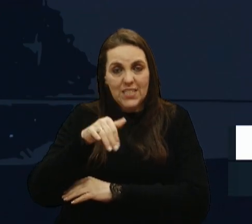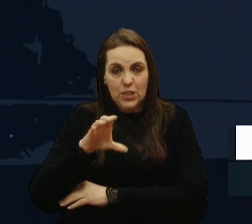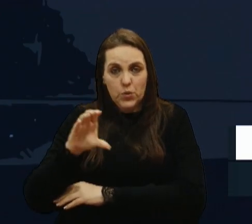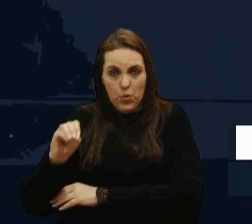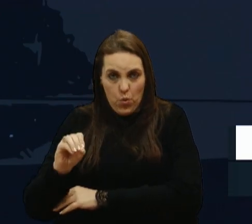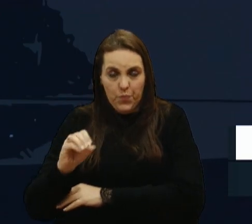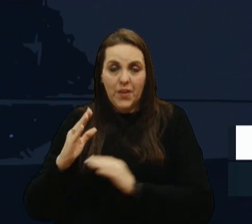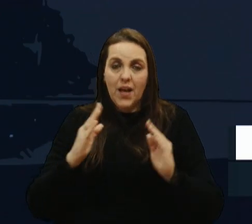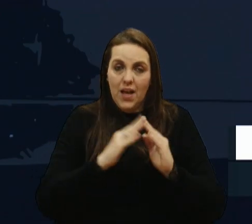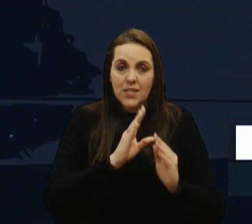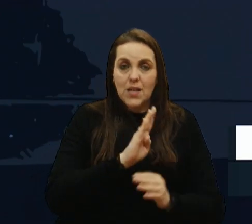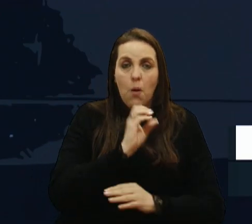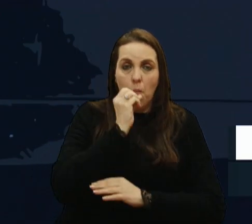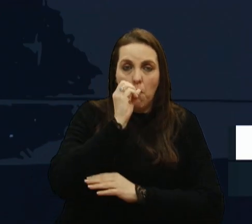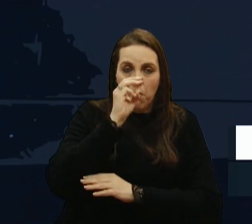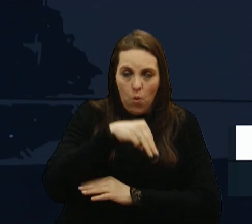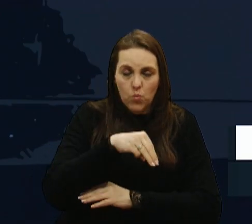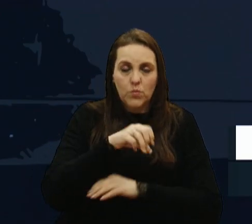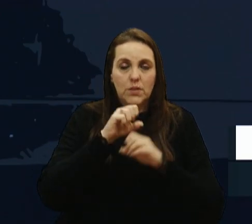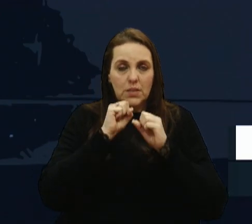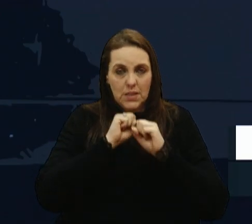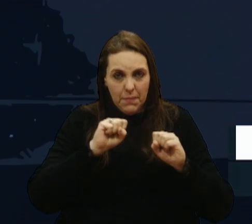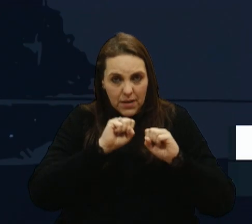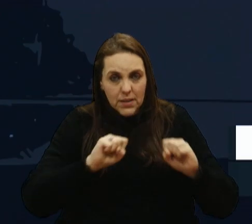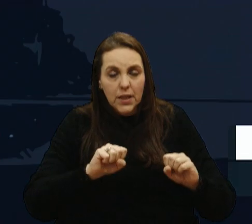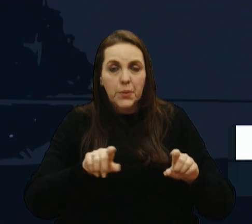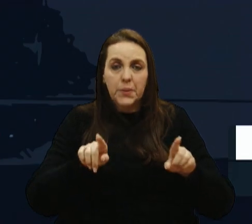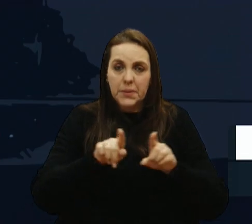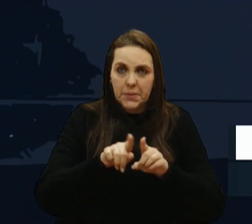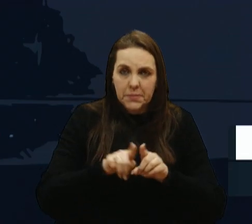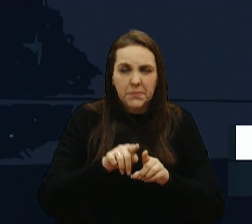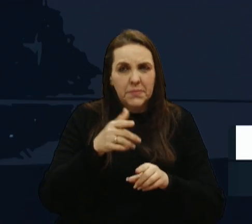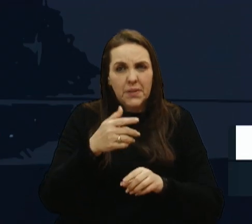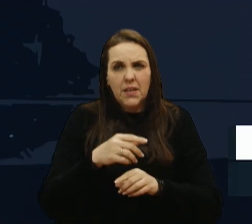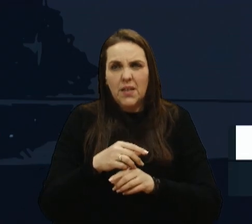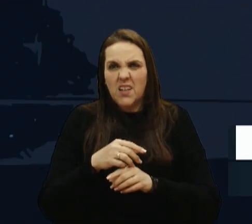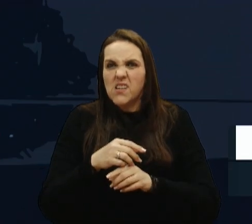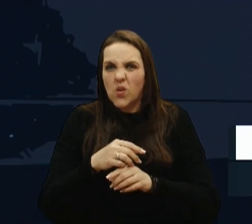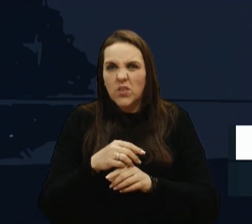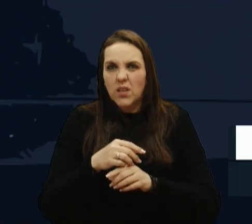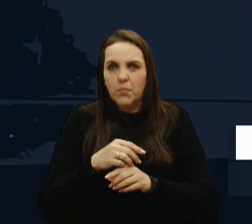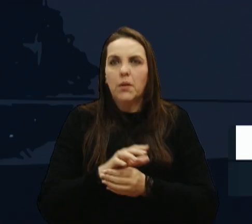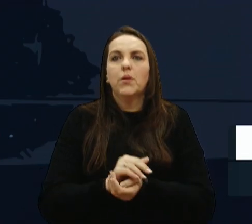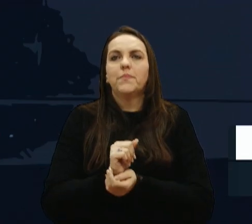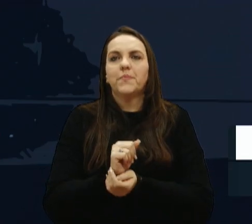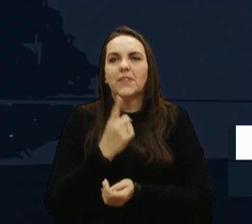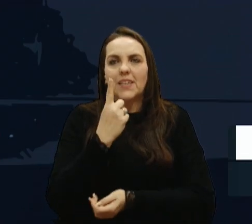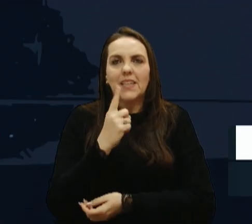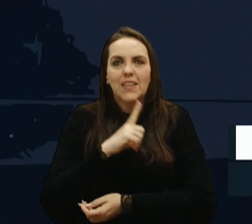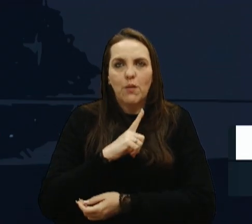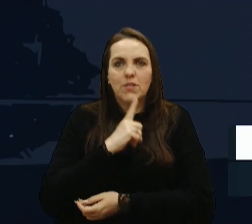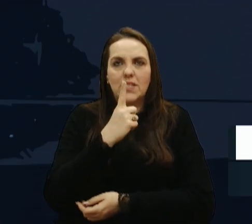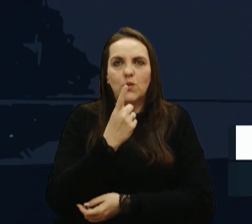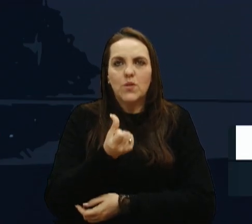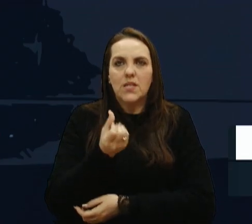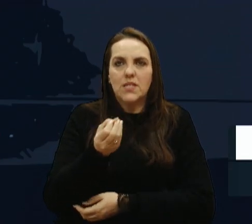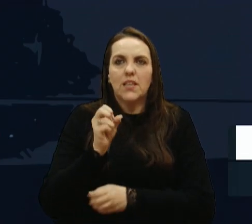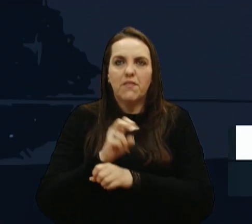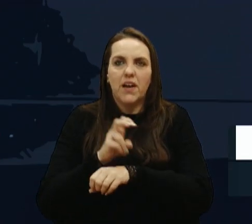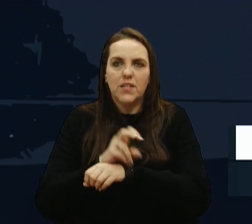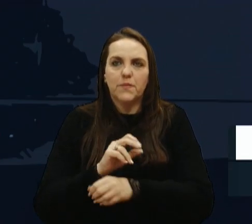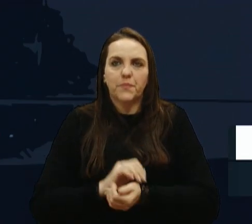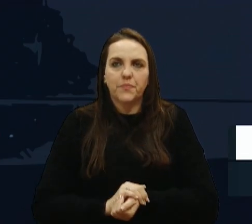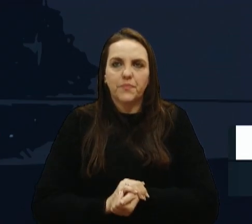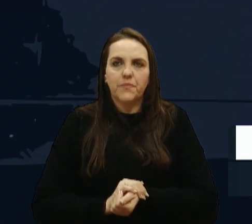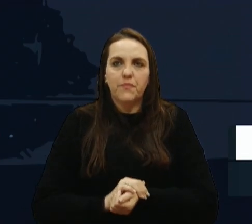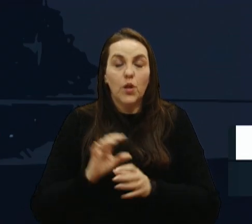Rua, nós temos 160 vagas. Pessoal, essa noite fez muito frio, né? Nós amanhecemos com